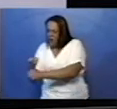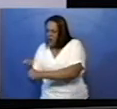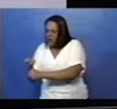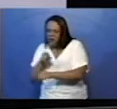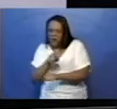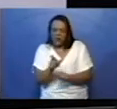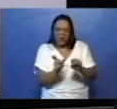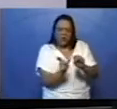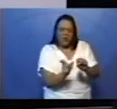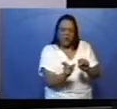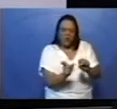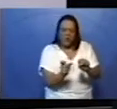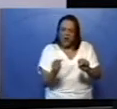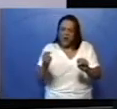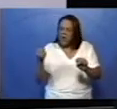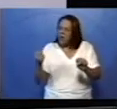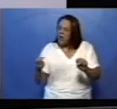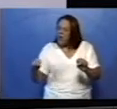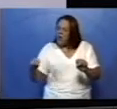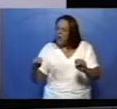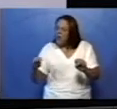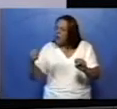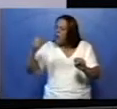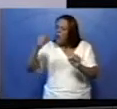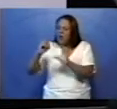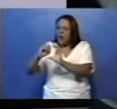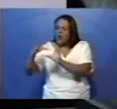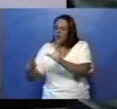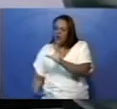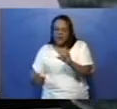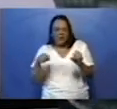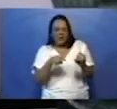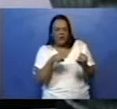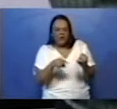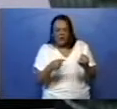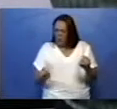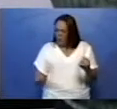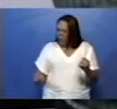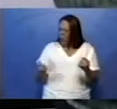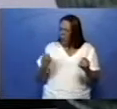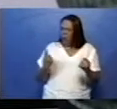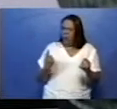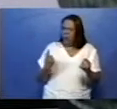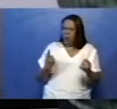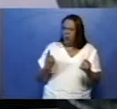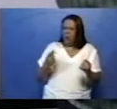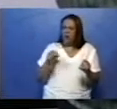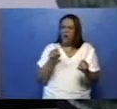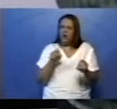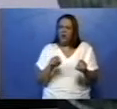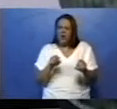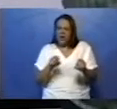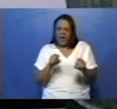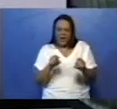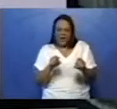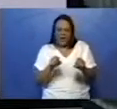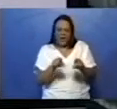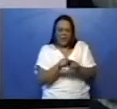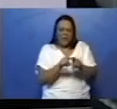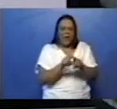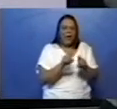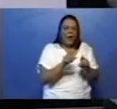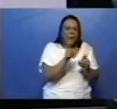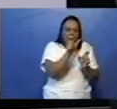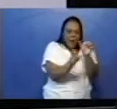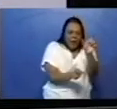substantivo? Esquisitas. Observem que aqui, gente, eu também tenho um outro sintagma que é a Emília, ela está sozinha